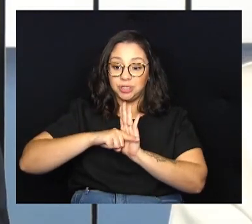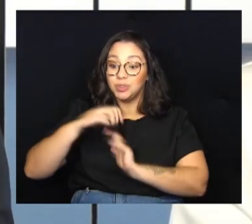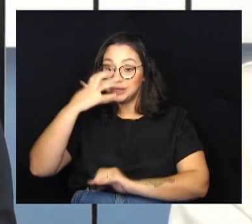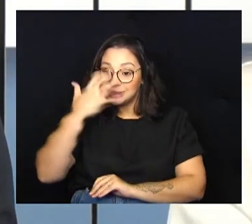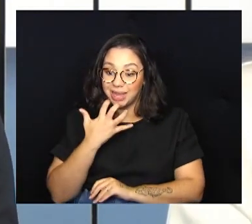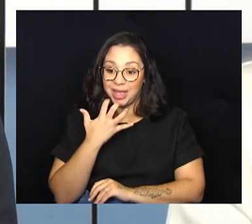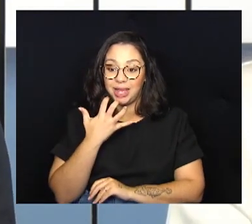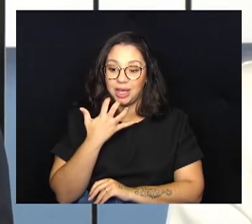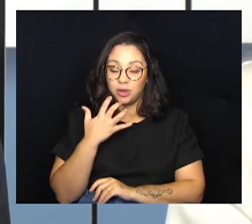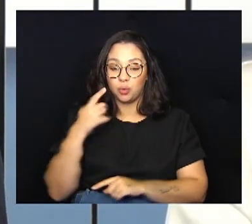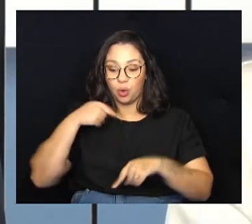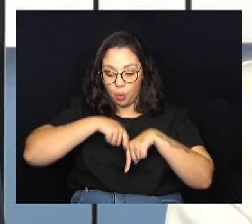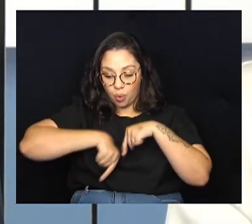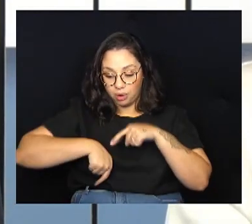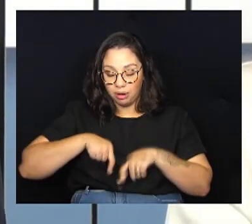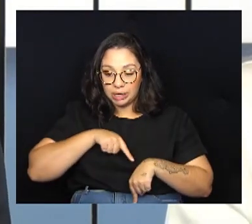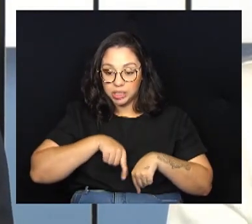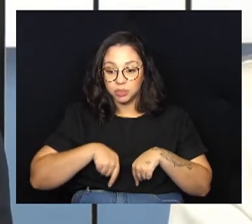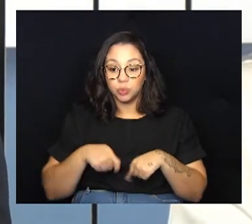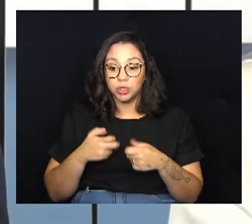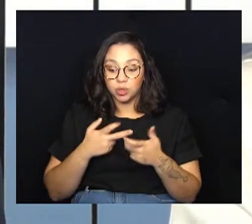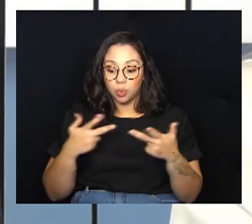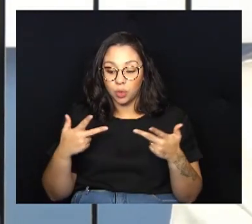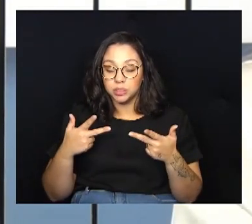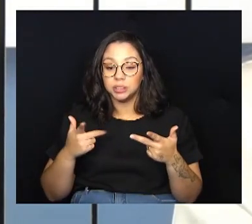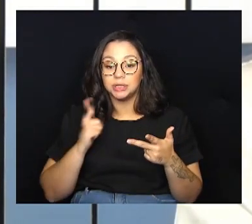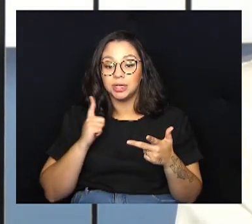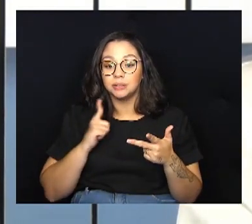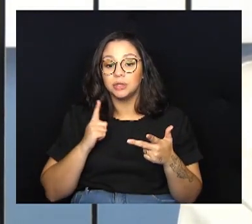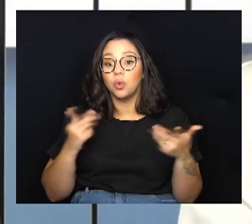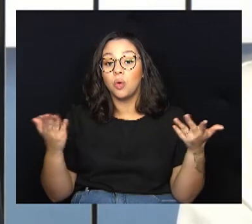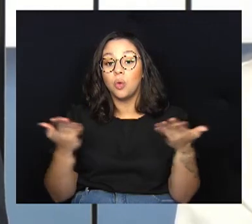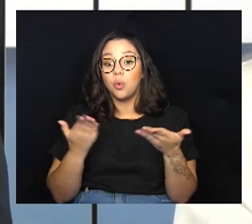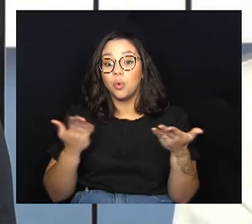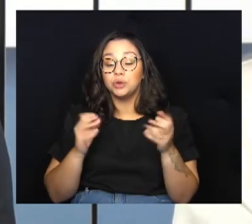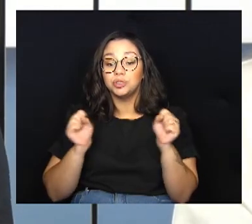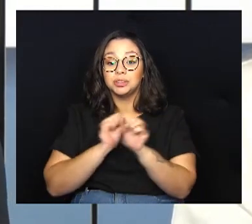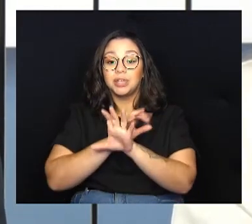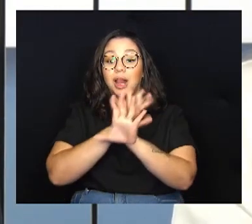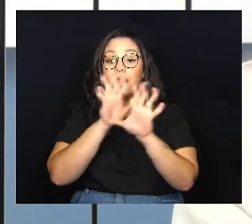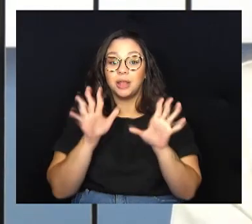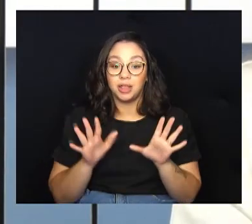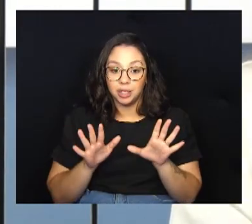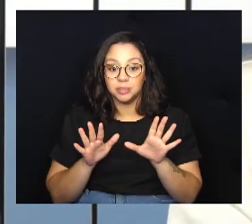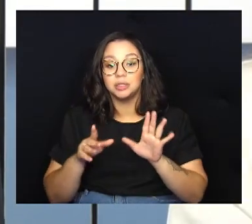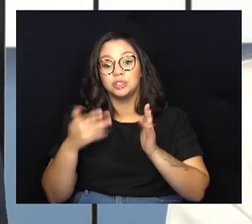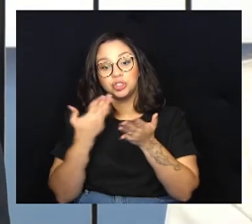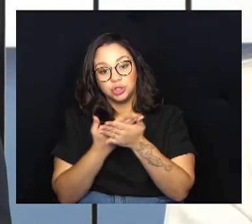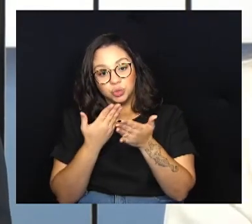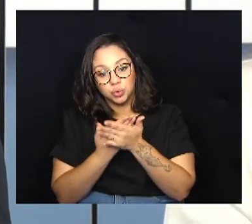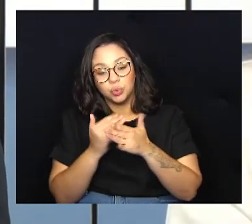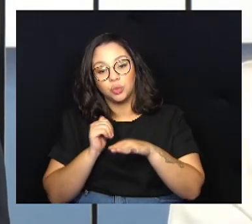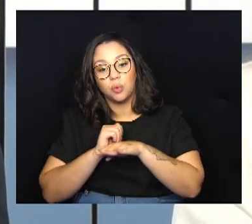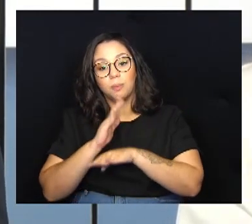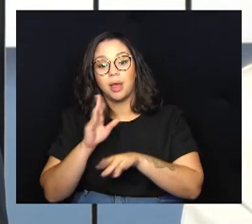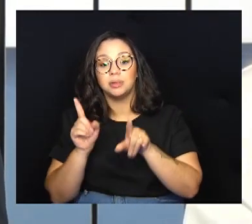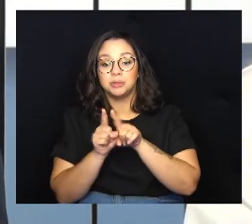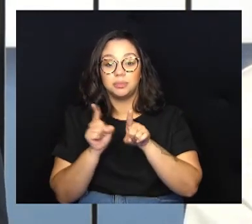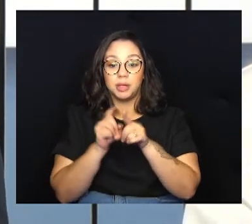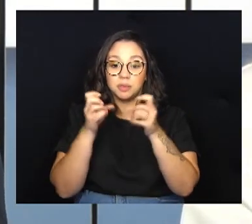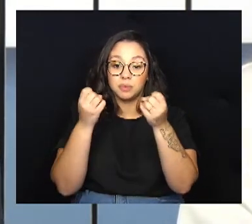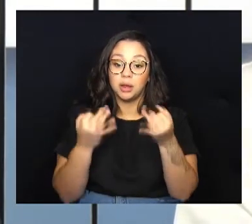gente não tem nenhum estudo longitudinal. No Brasil, uma das primeiras cartilhas que saíram, inclusive eu estou com ela em mãos, ela